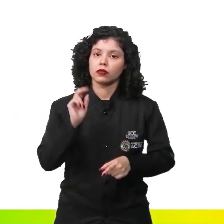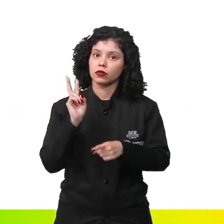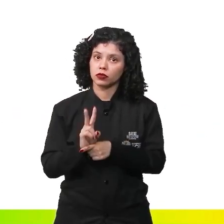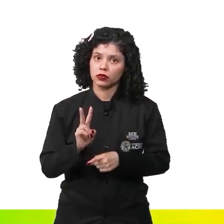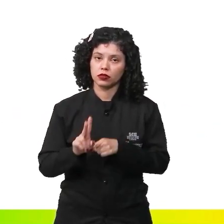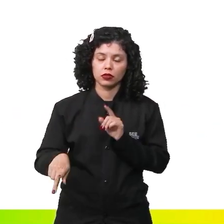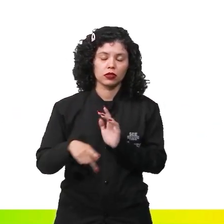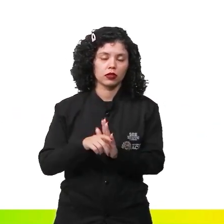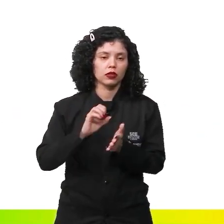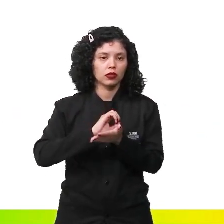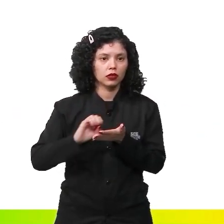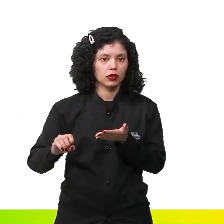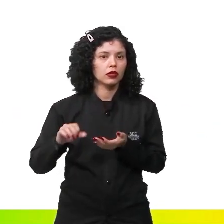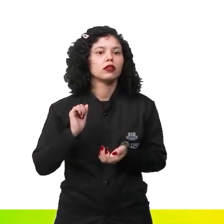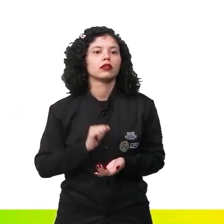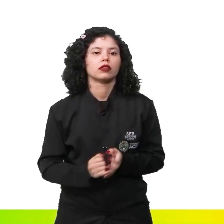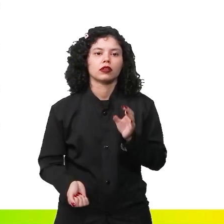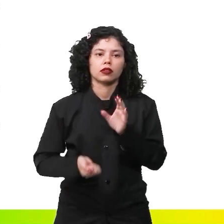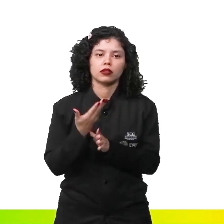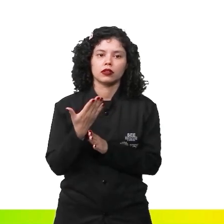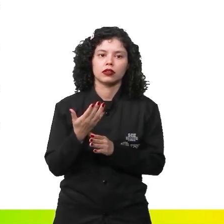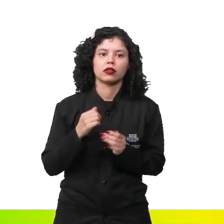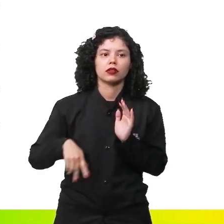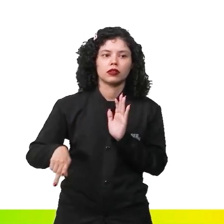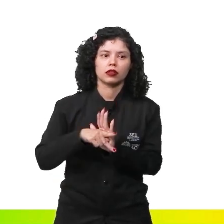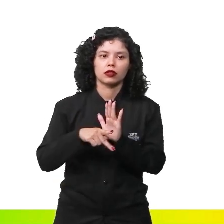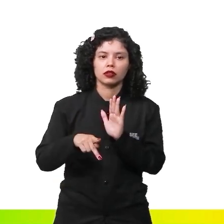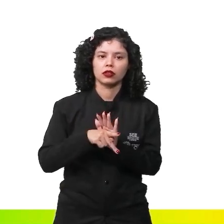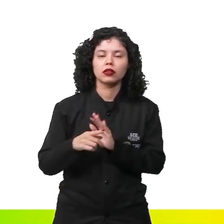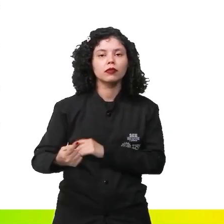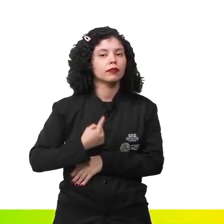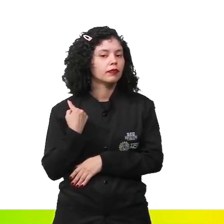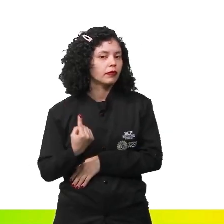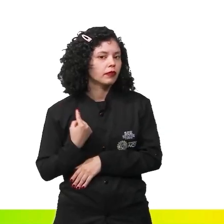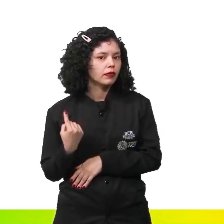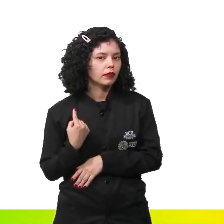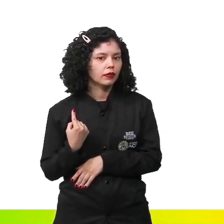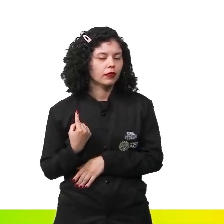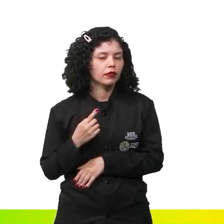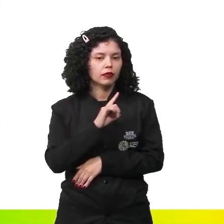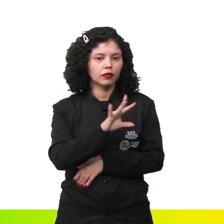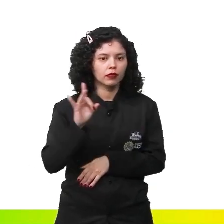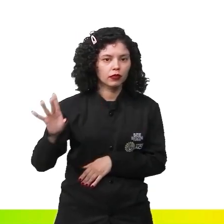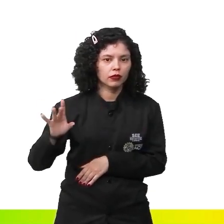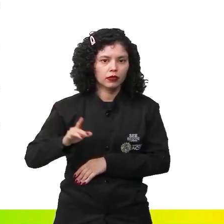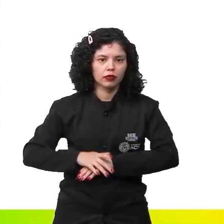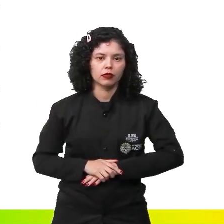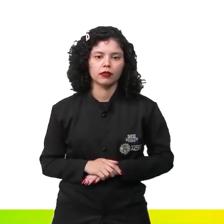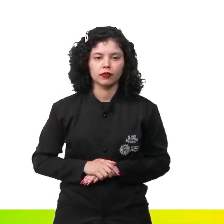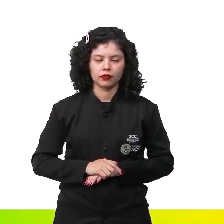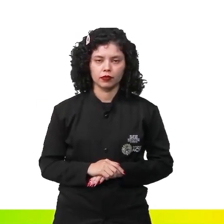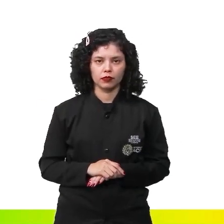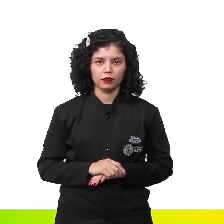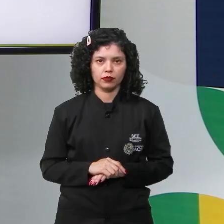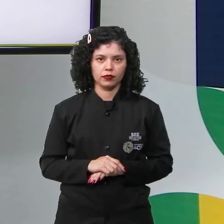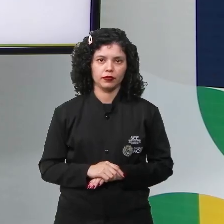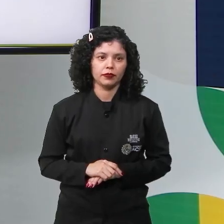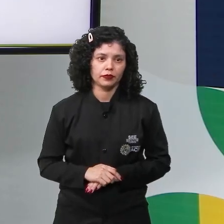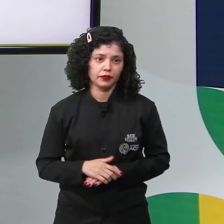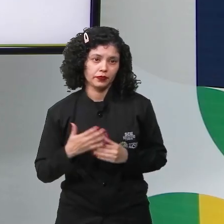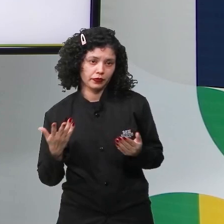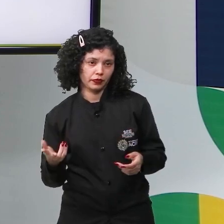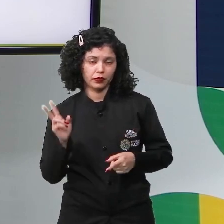gera solidariedade orgânica, pois cria interdependência entre os indivíduos.